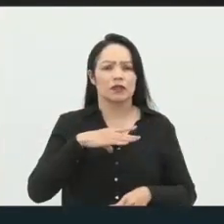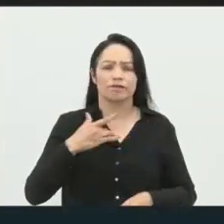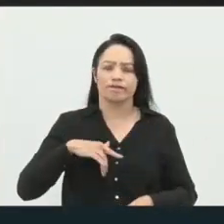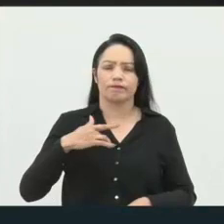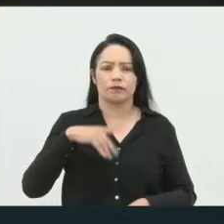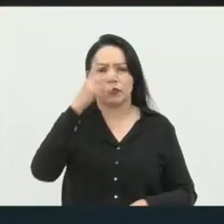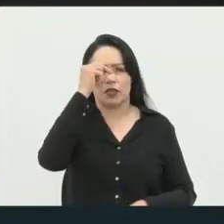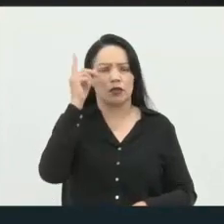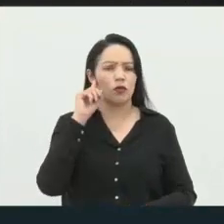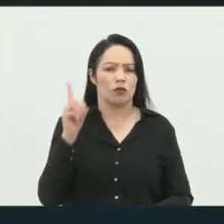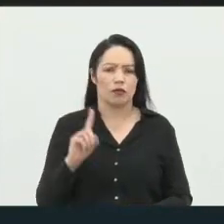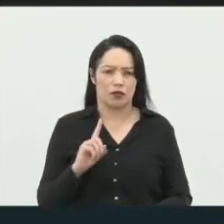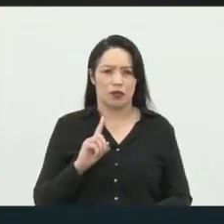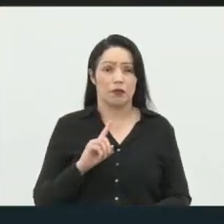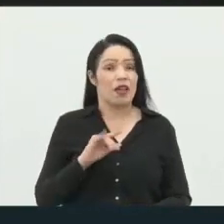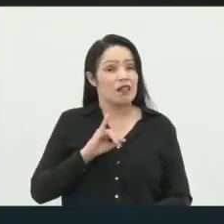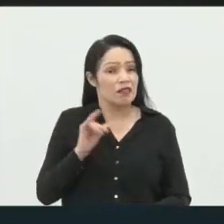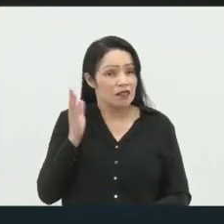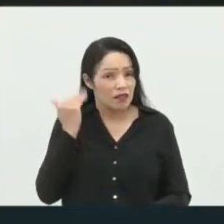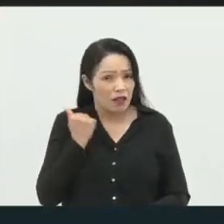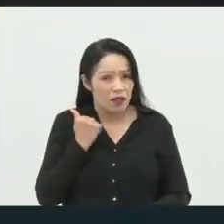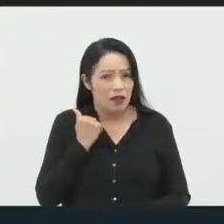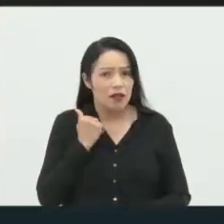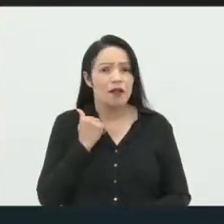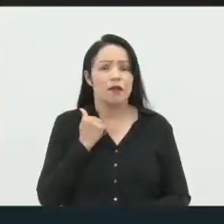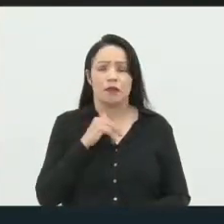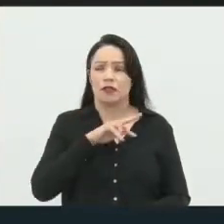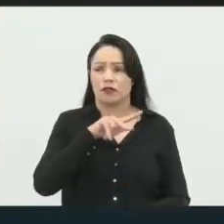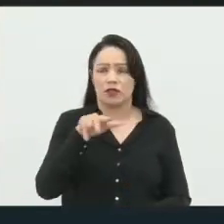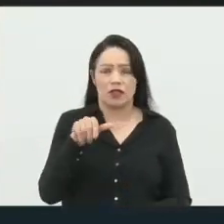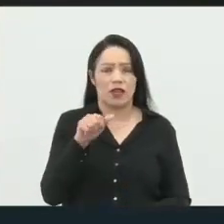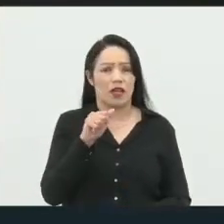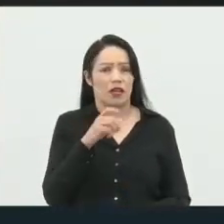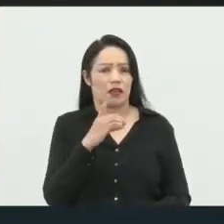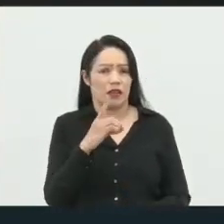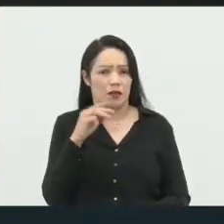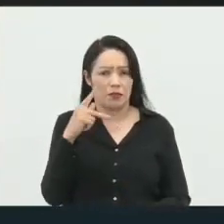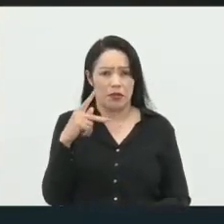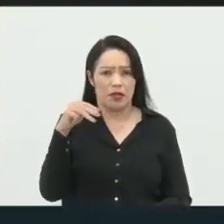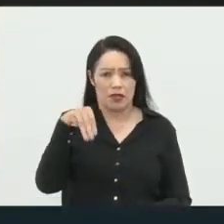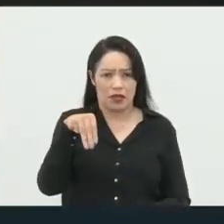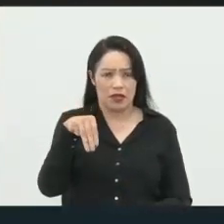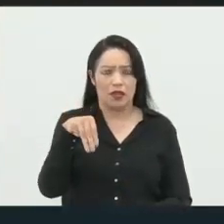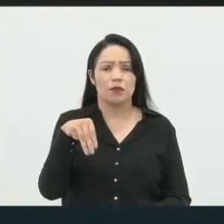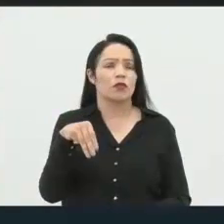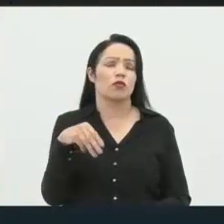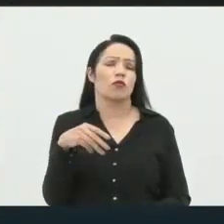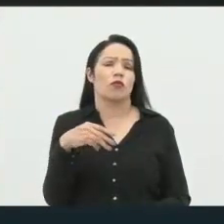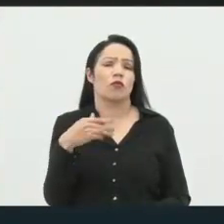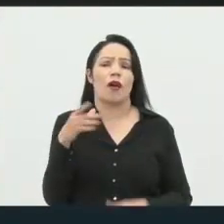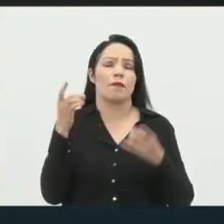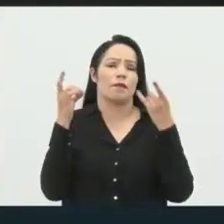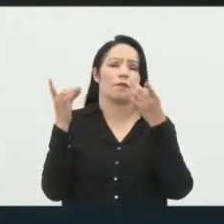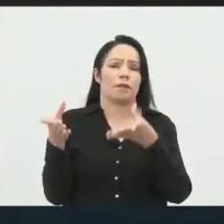fazer porque se ele soubesse fazer aquele equipamento da DPM lá no Ponte Alta não estaria abandonado não estaria largado